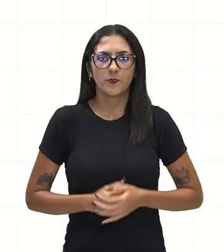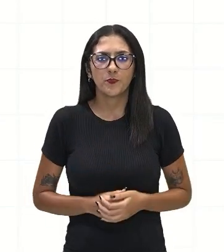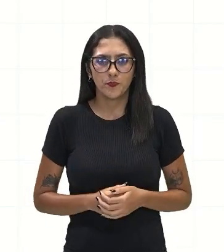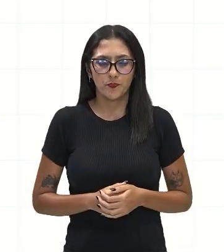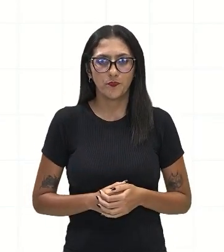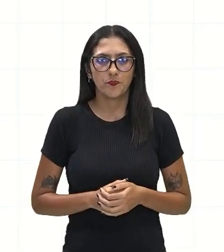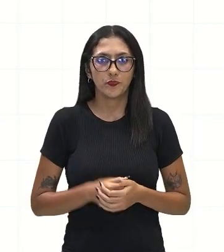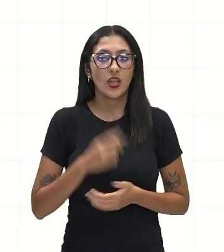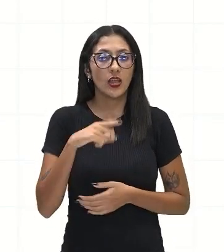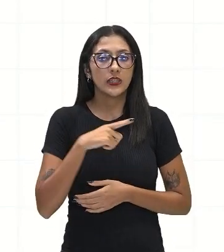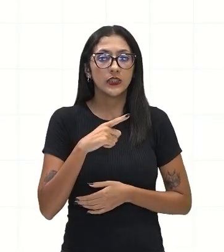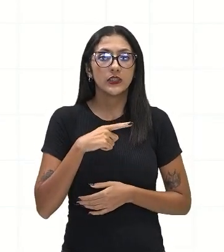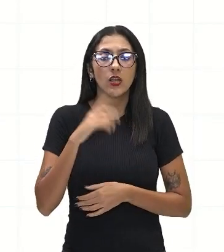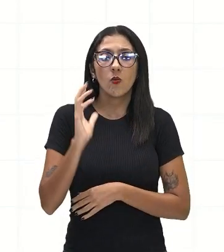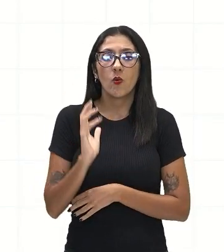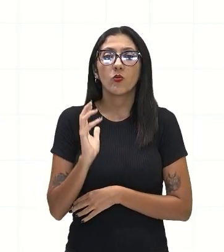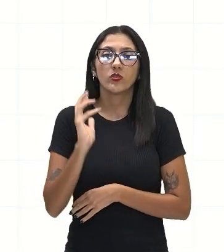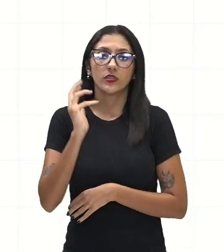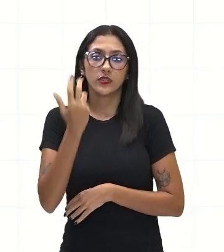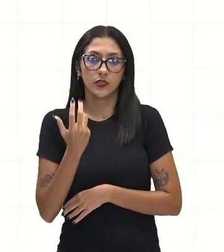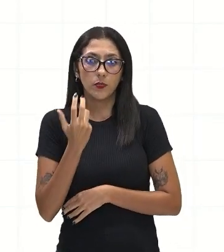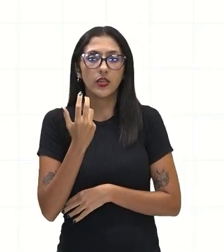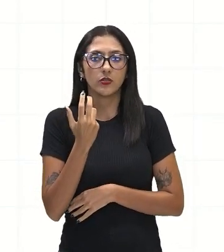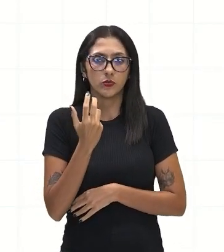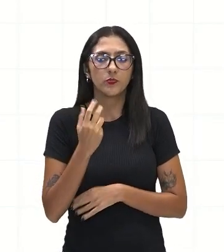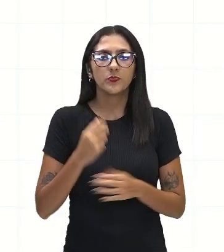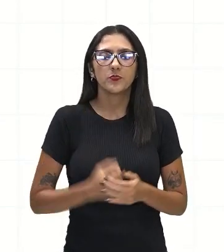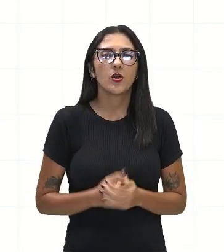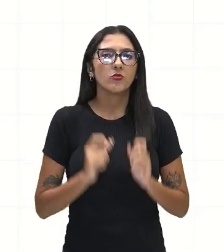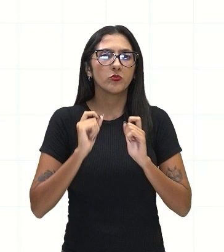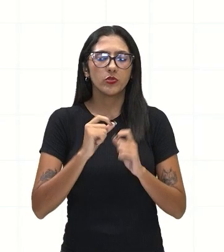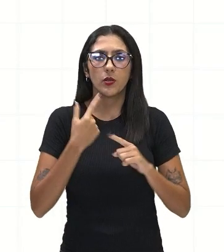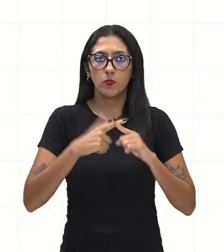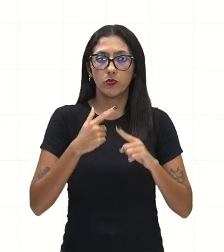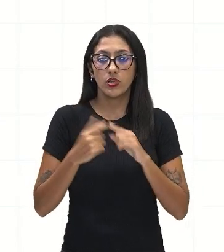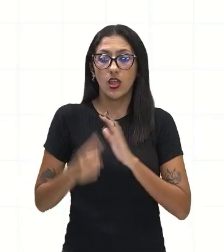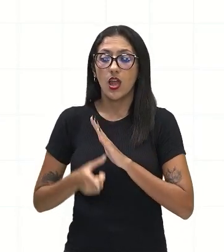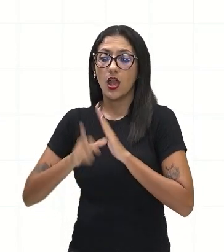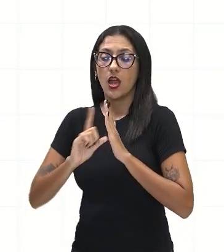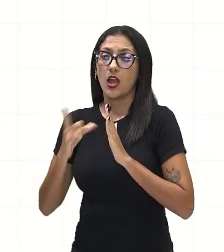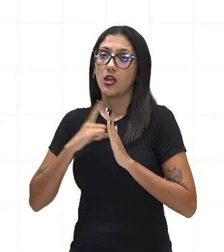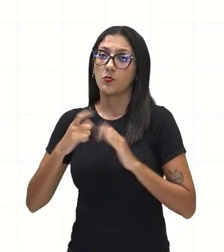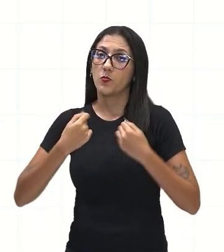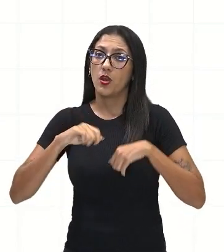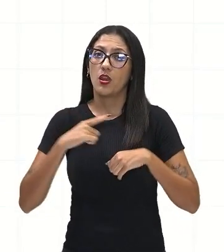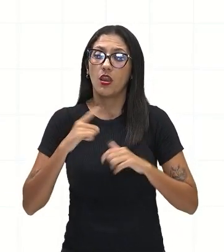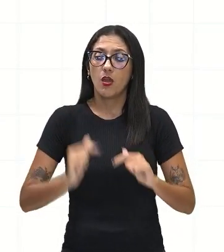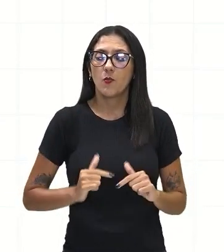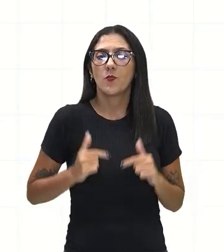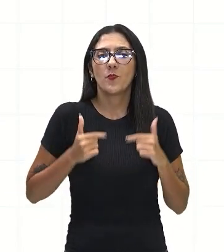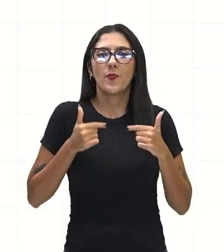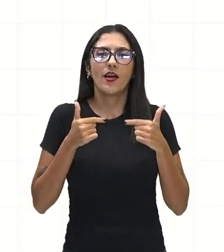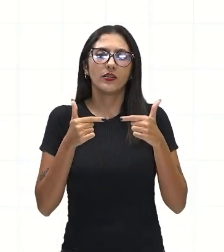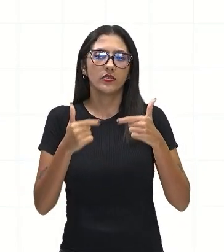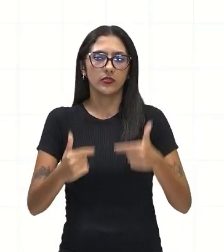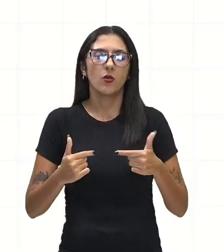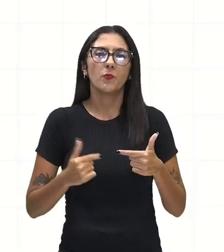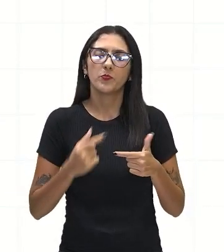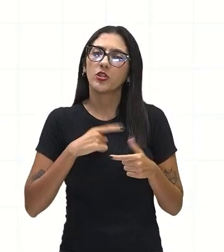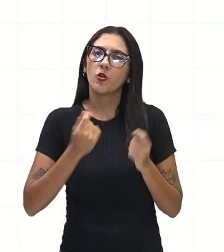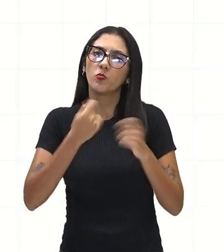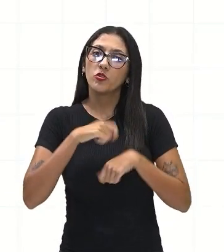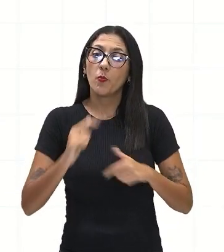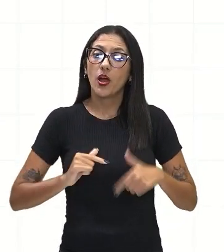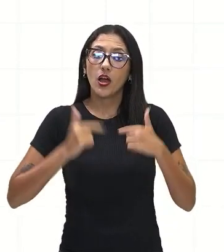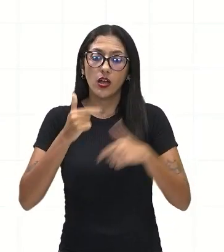que aconteceu em decorrência de eventos exteriores que pode ser comprovado.